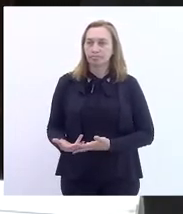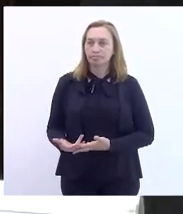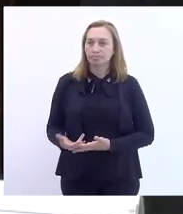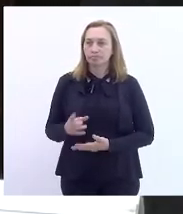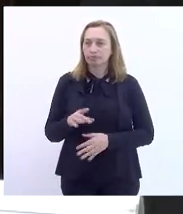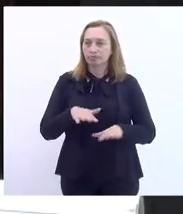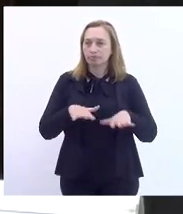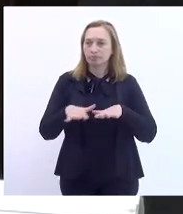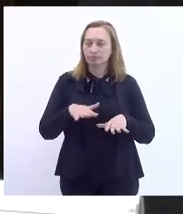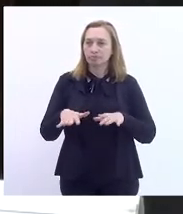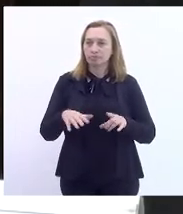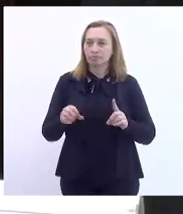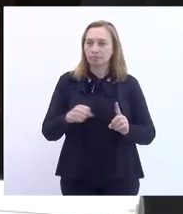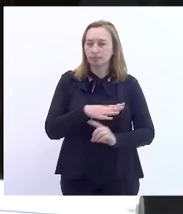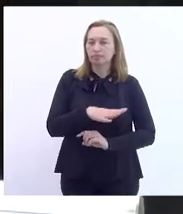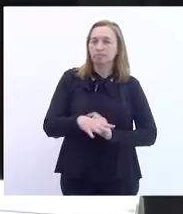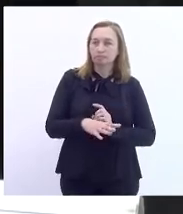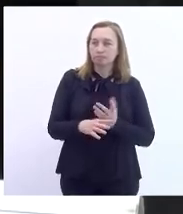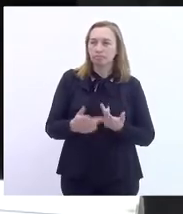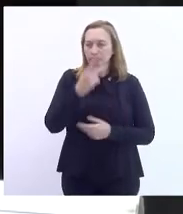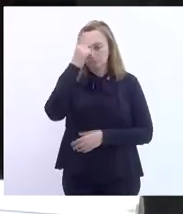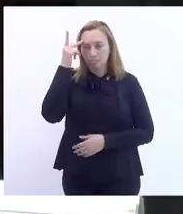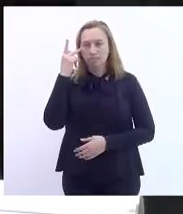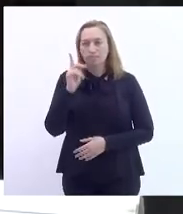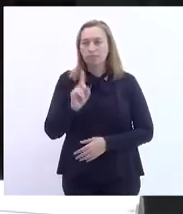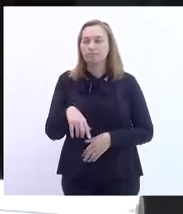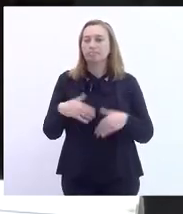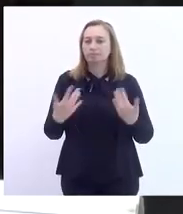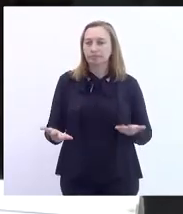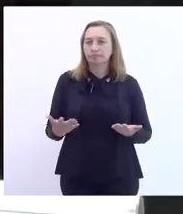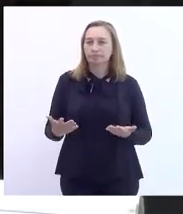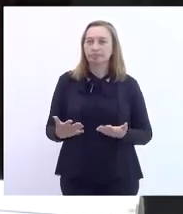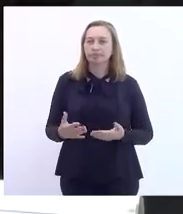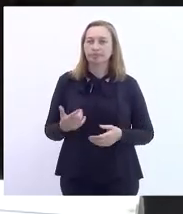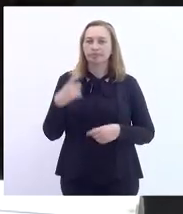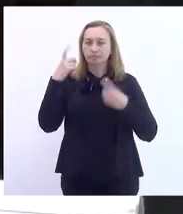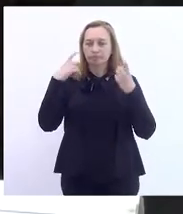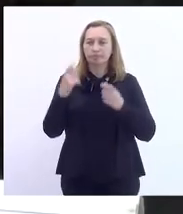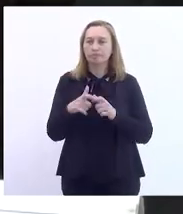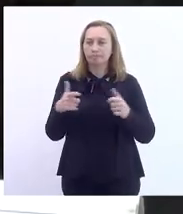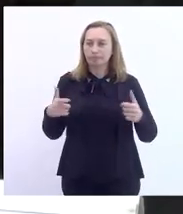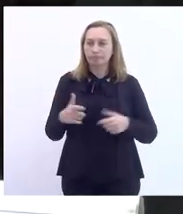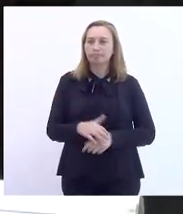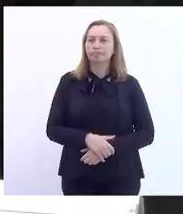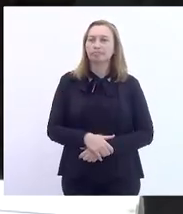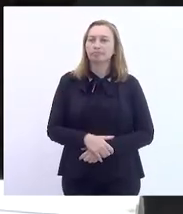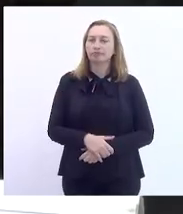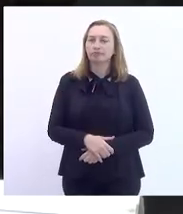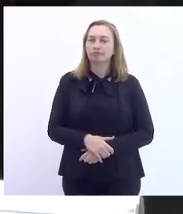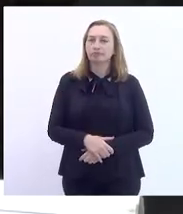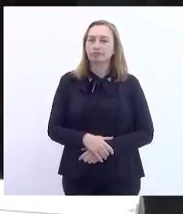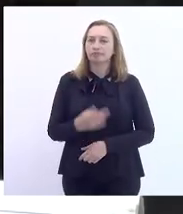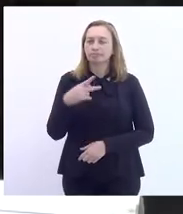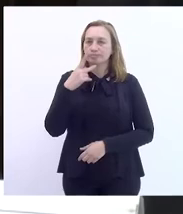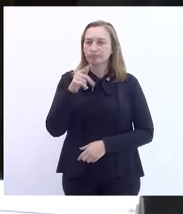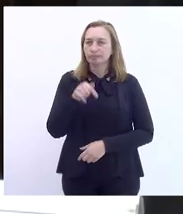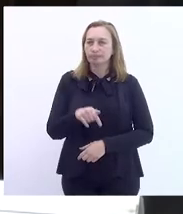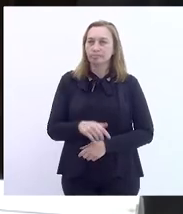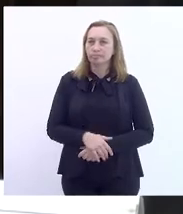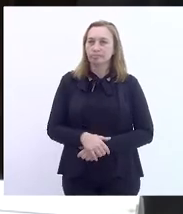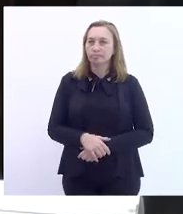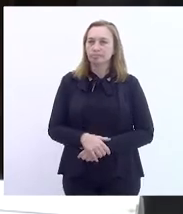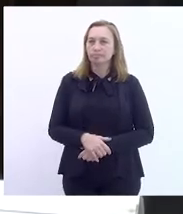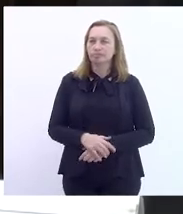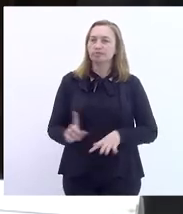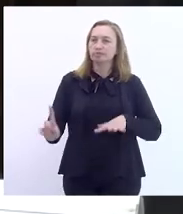não for os movimentos sociais Se não forem as pessoas né Então essa é a nossa maior preocupação eu queria falar aqui que o